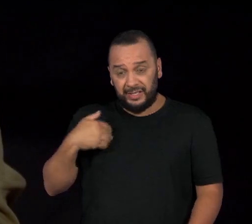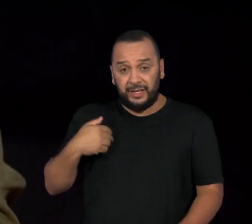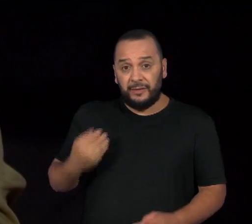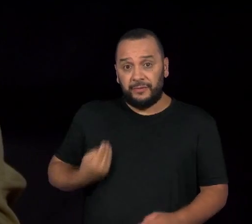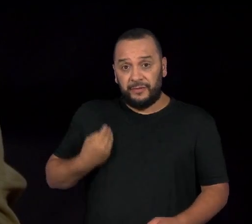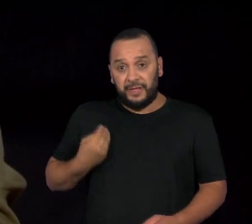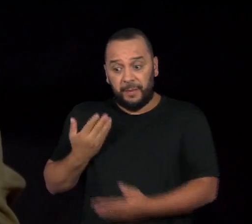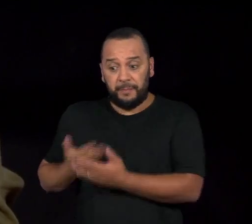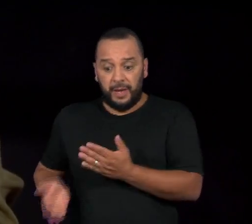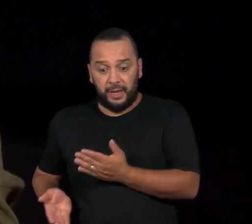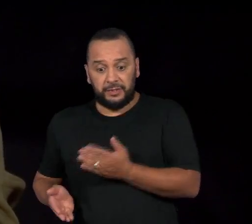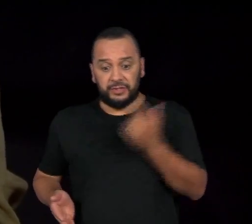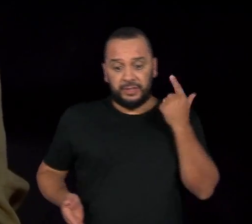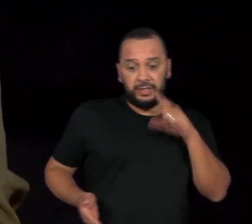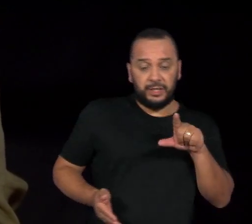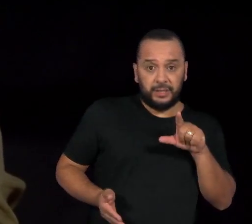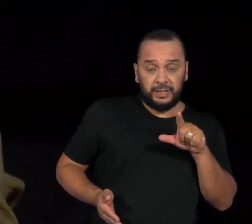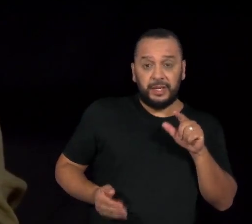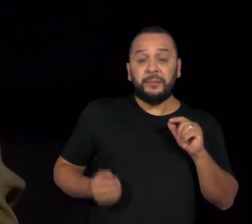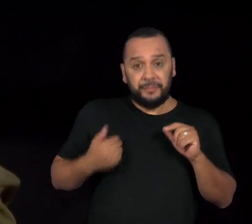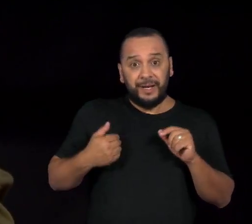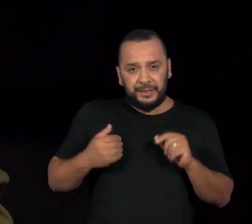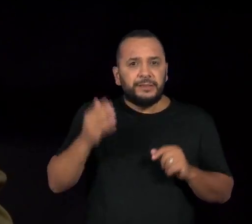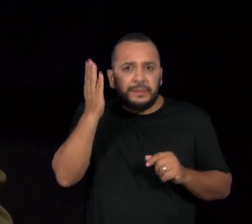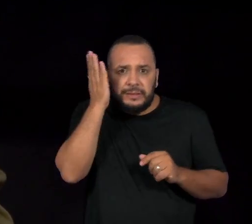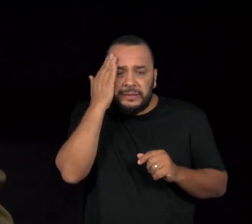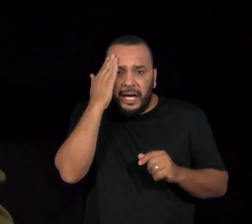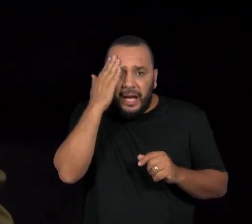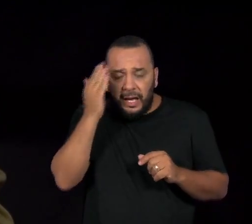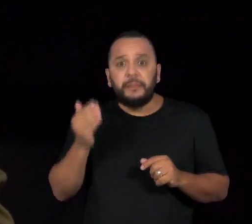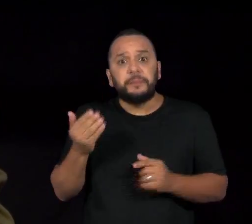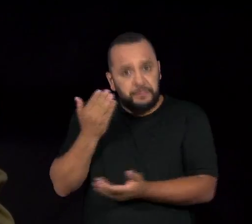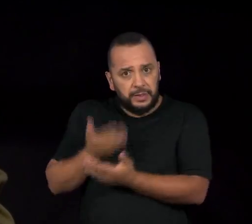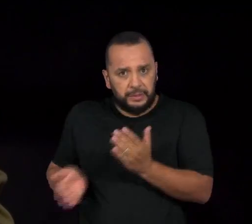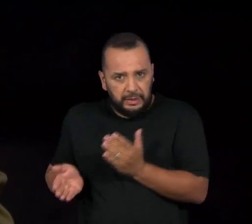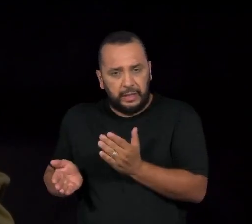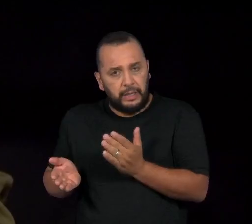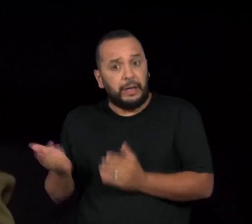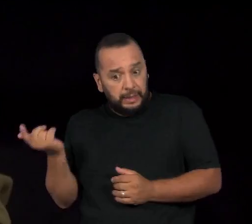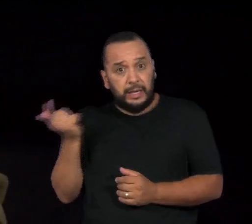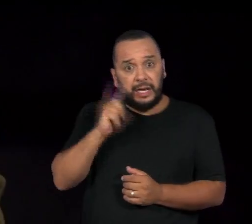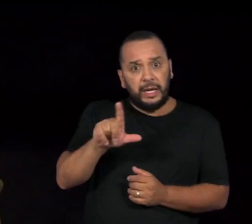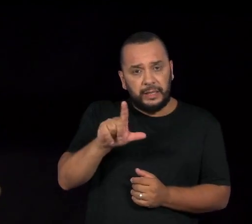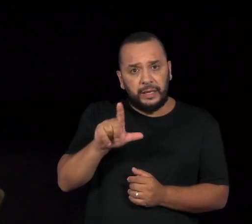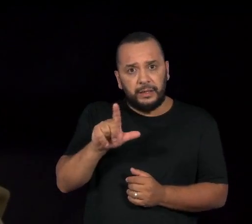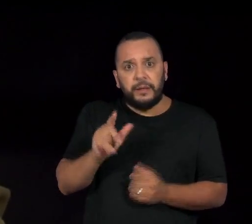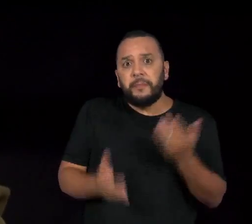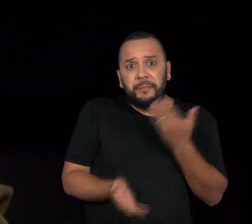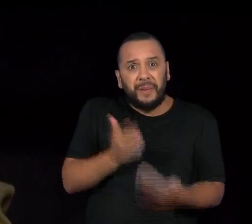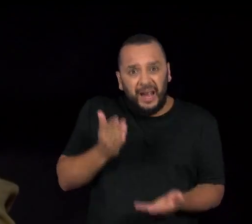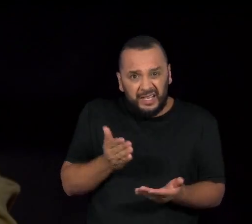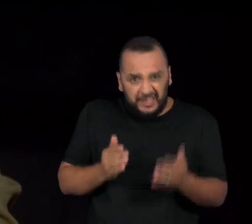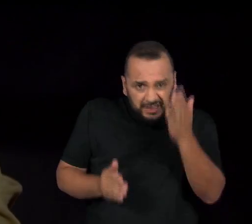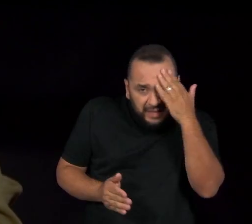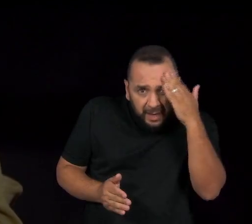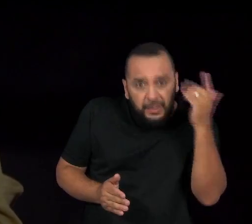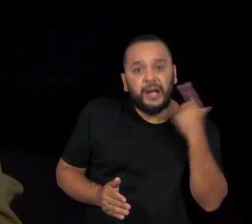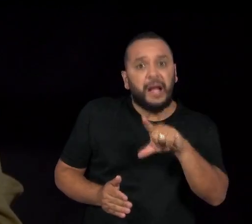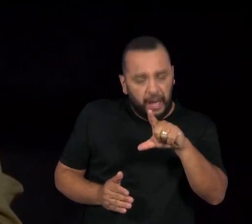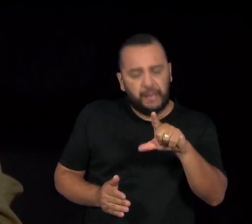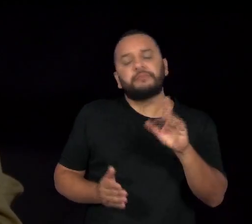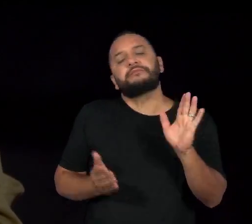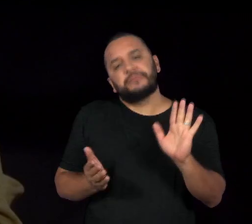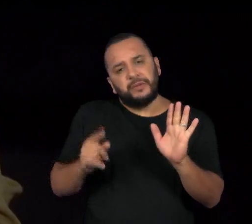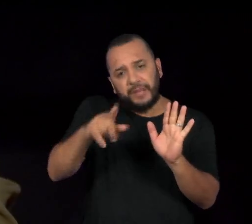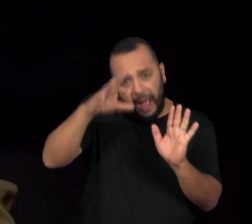sabe perder e perde quem não sabe ganhar. Por isso você precisa aprender a